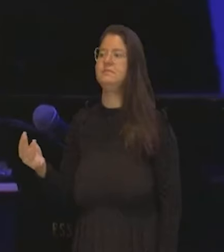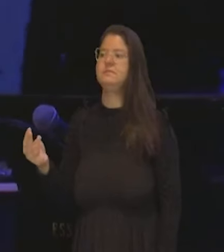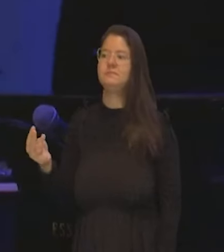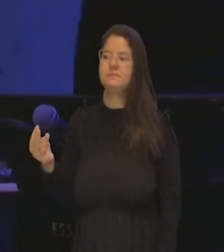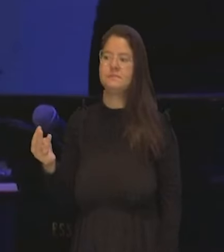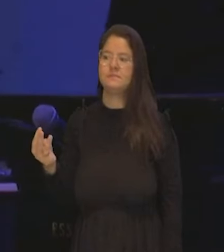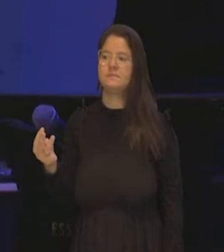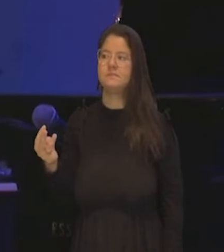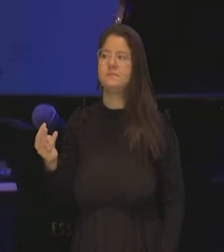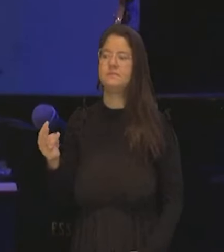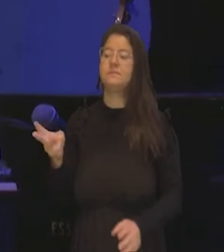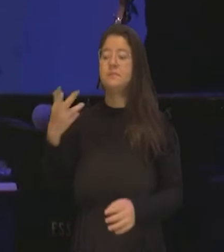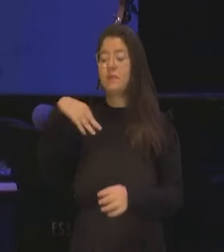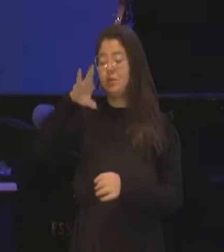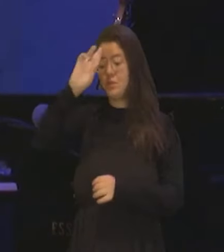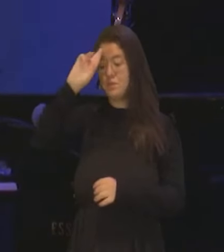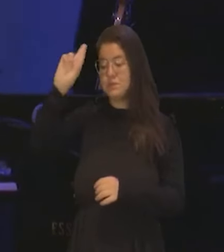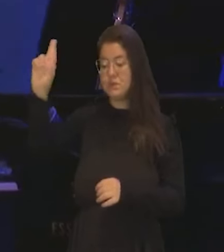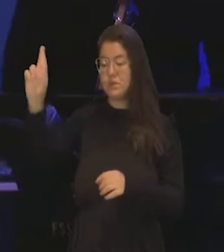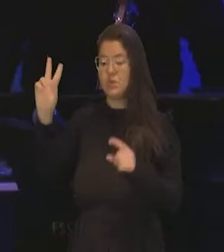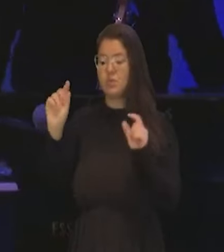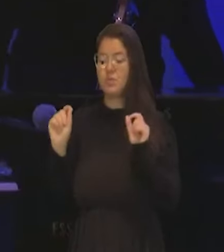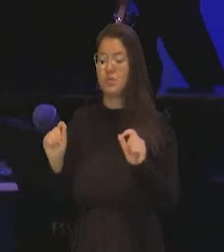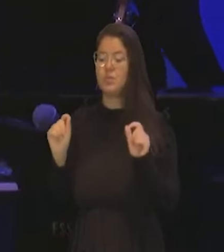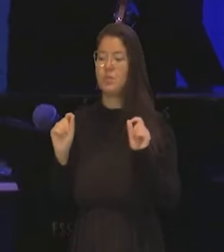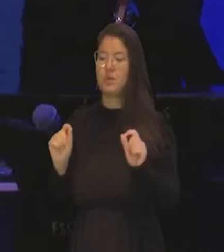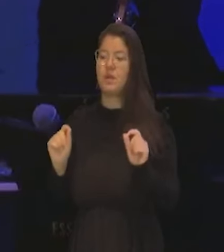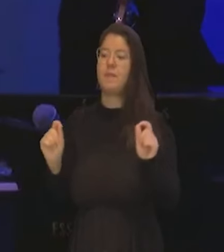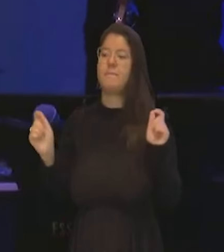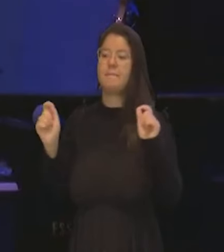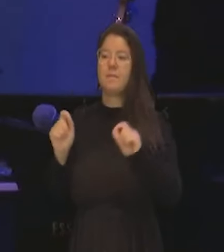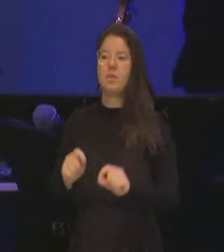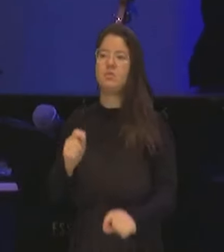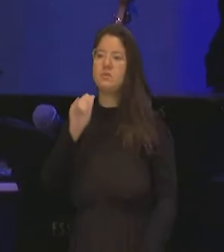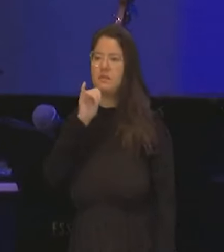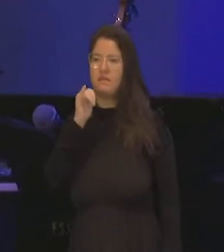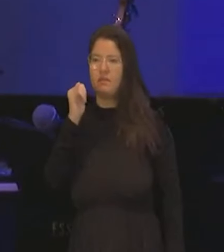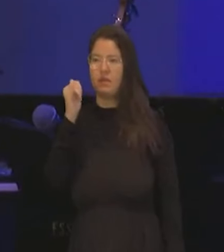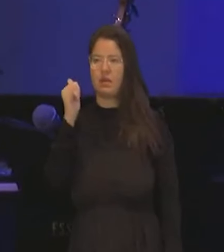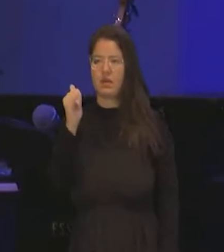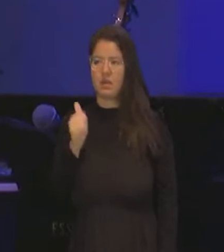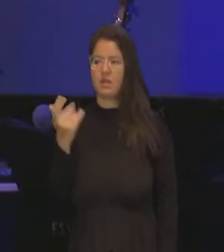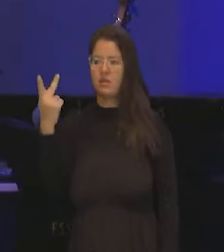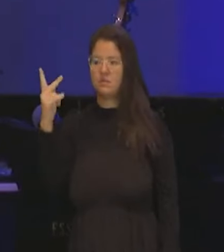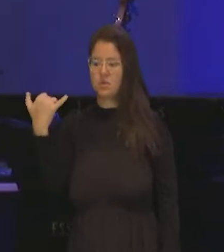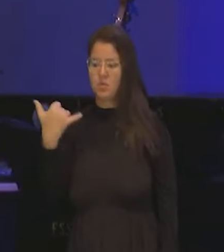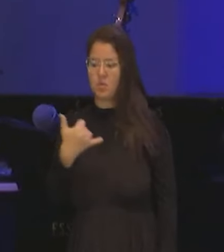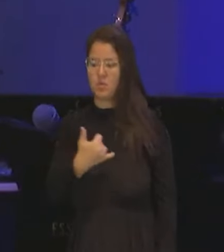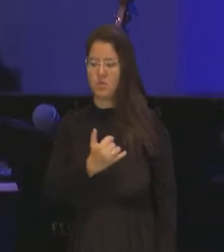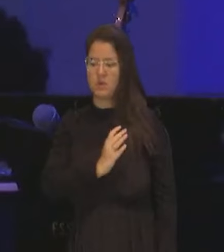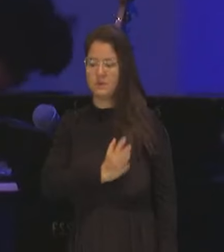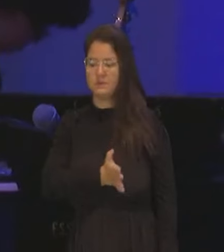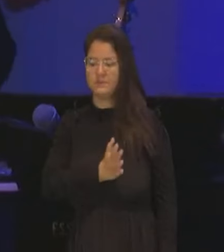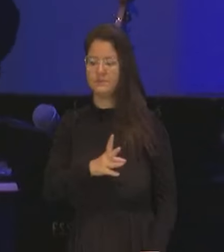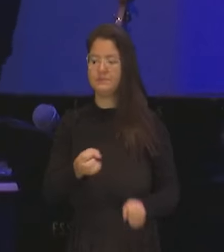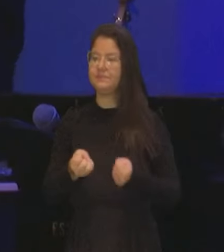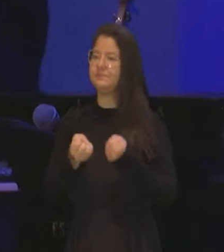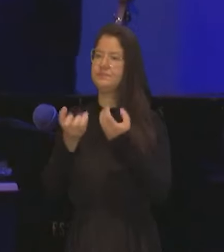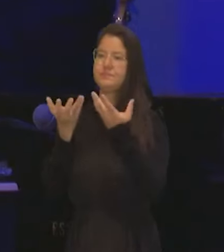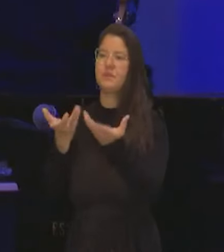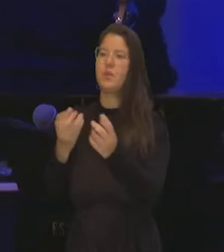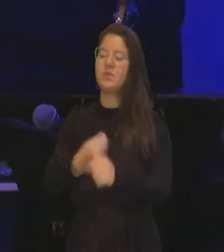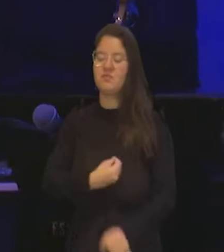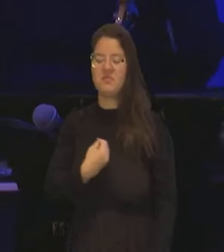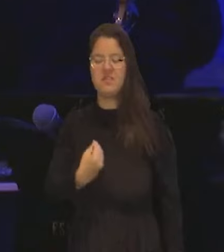33. Que o Senhor essa noite possa falar ao seu coração, trazendo